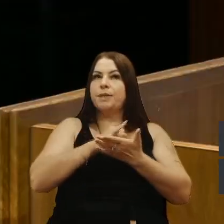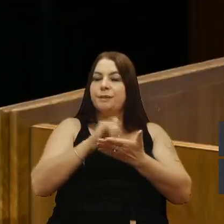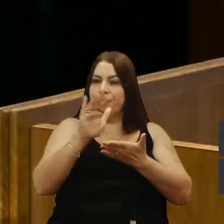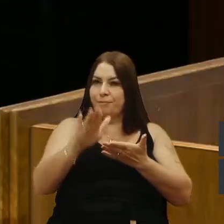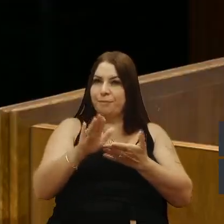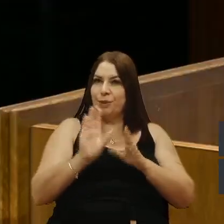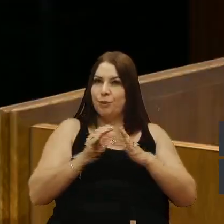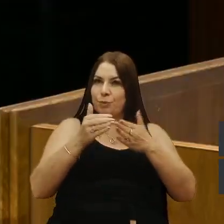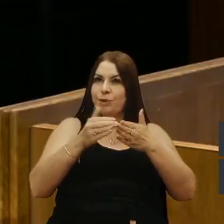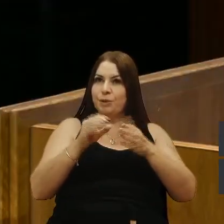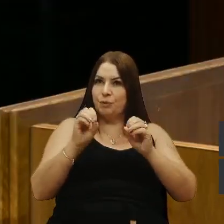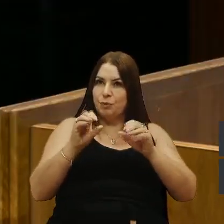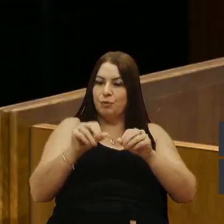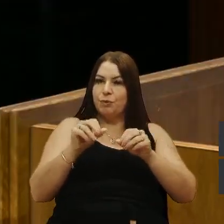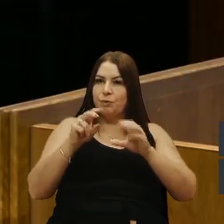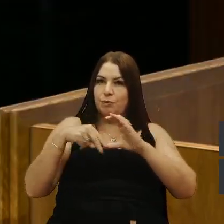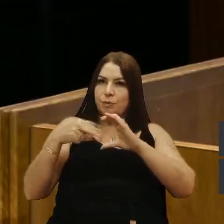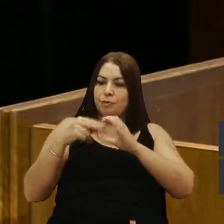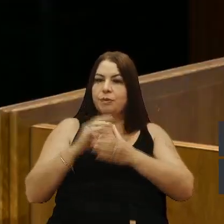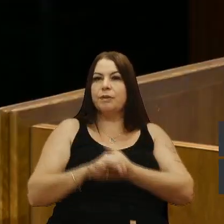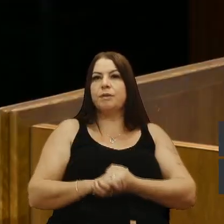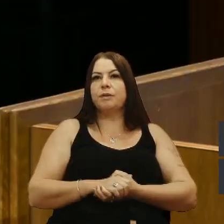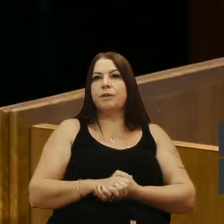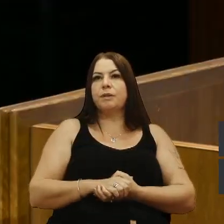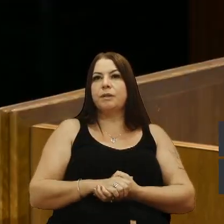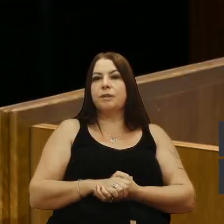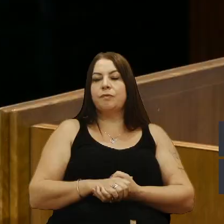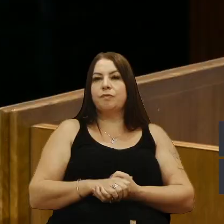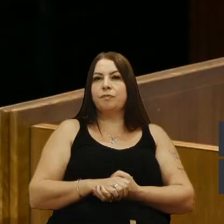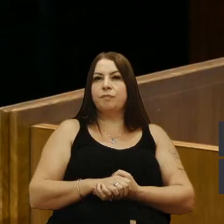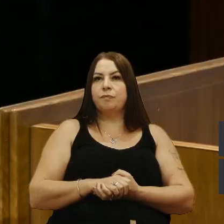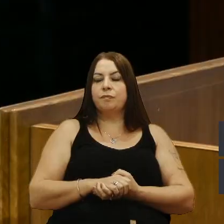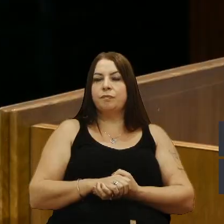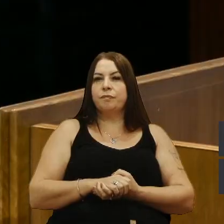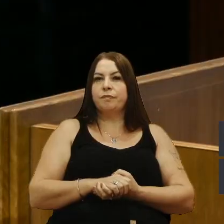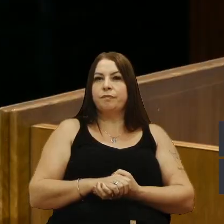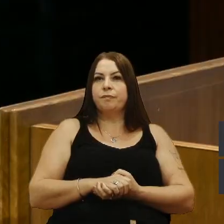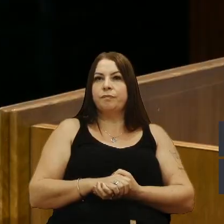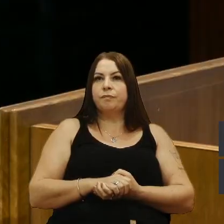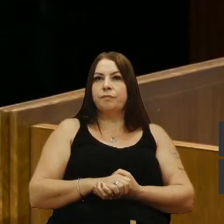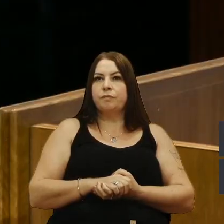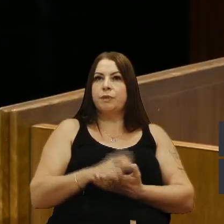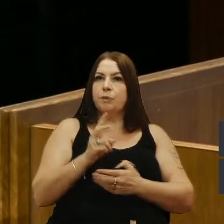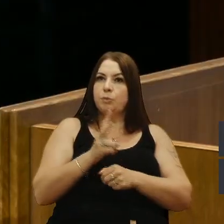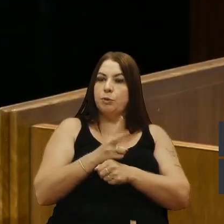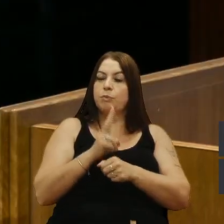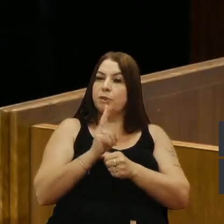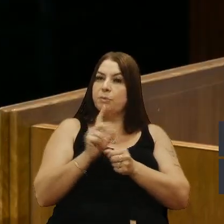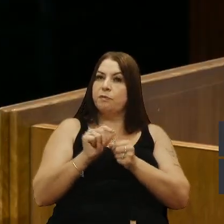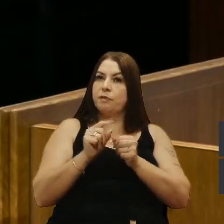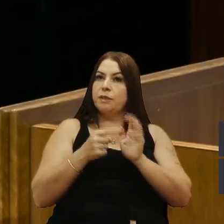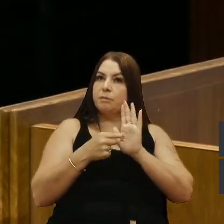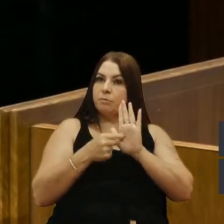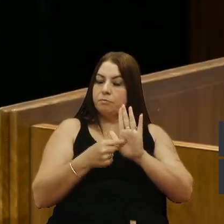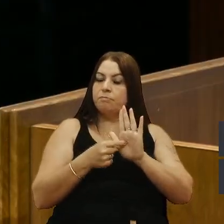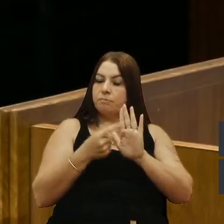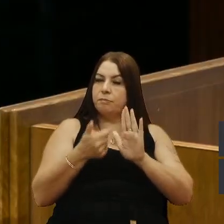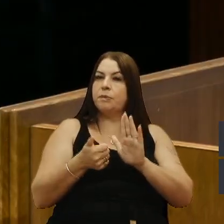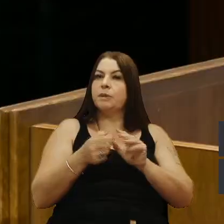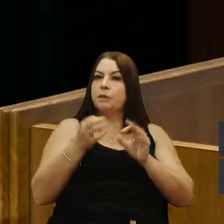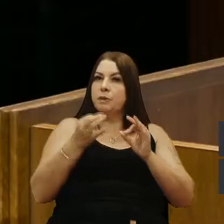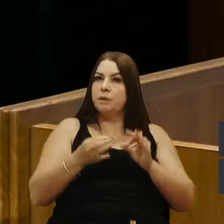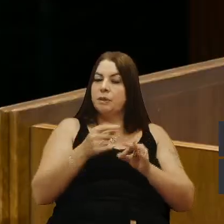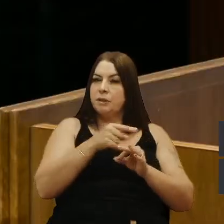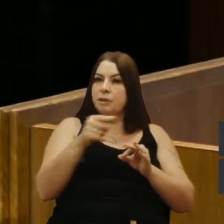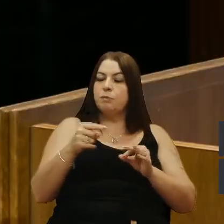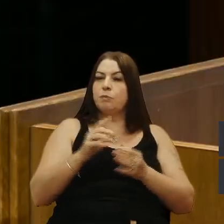da Comissão de Educação da Câmara de Vereadores, e procuramos levar a bom termo